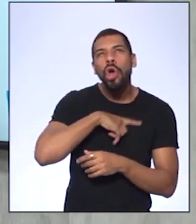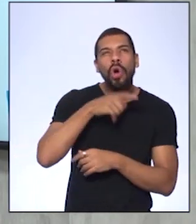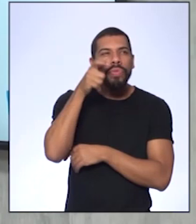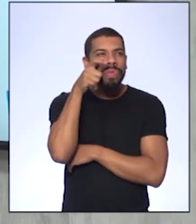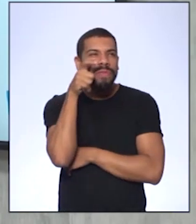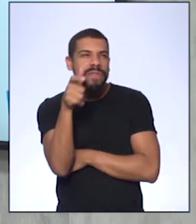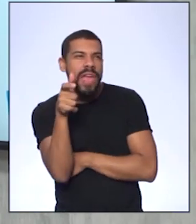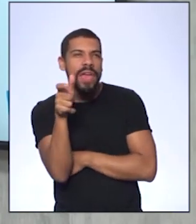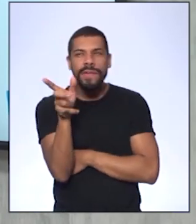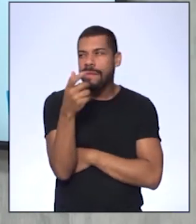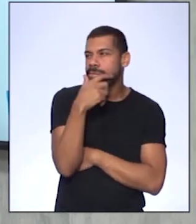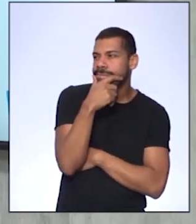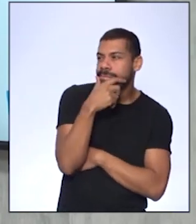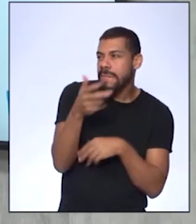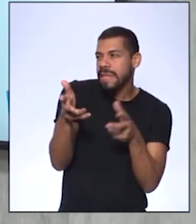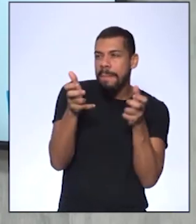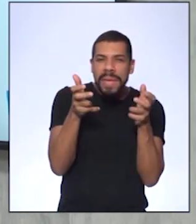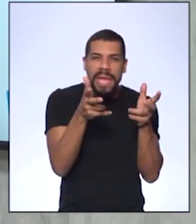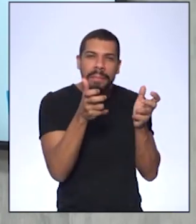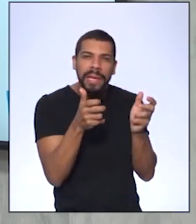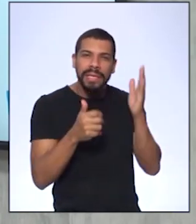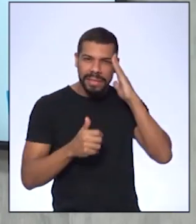vejo, percebeu? Então, essas